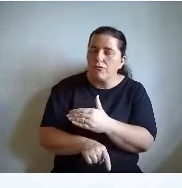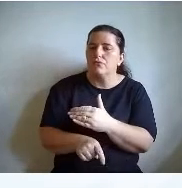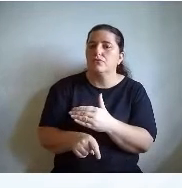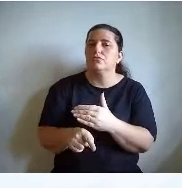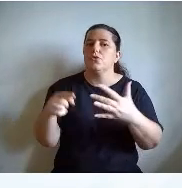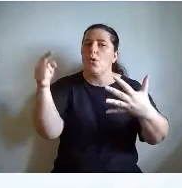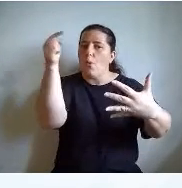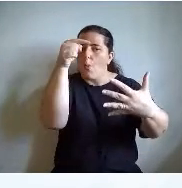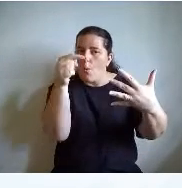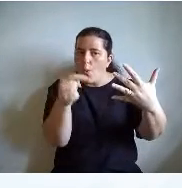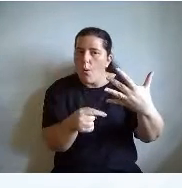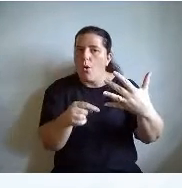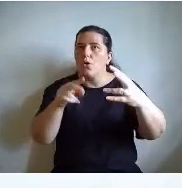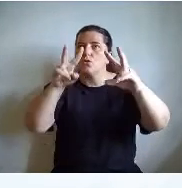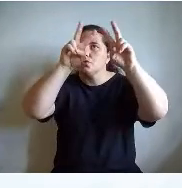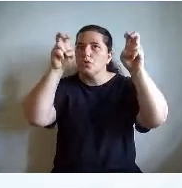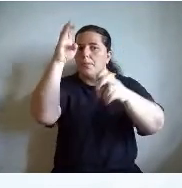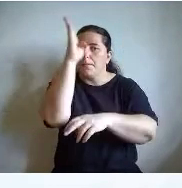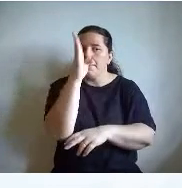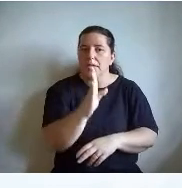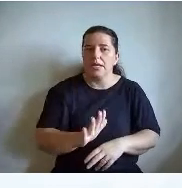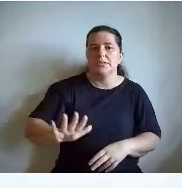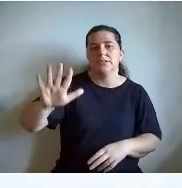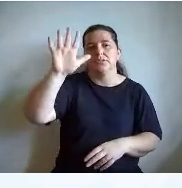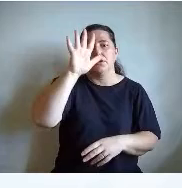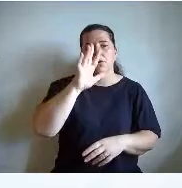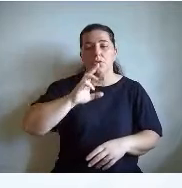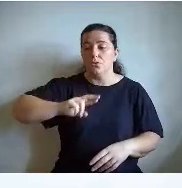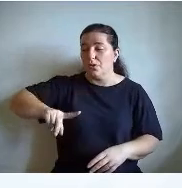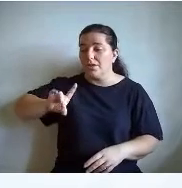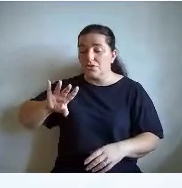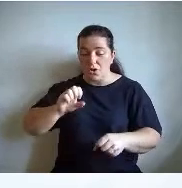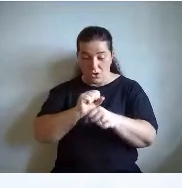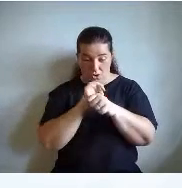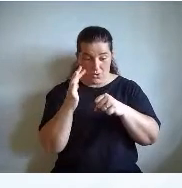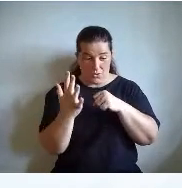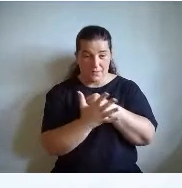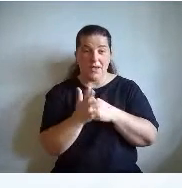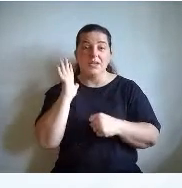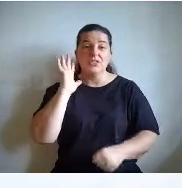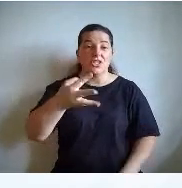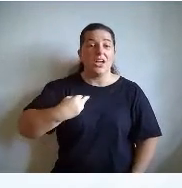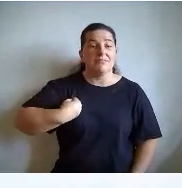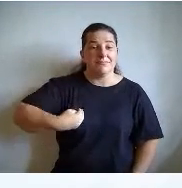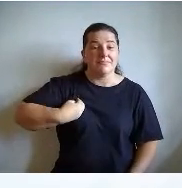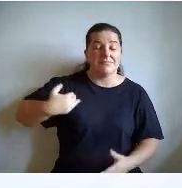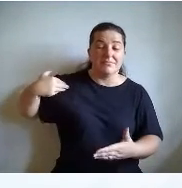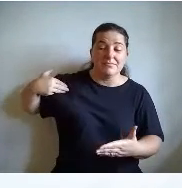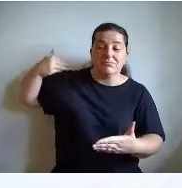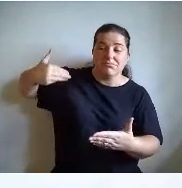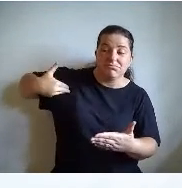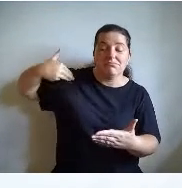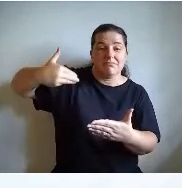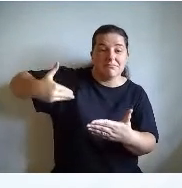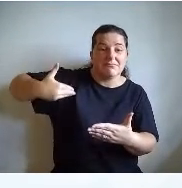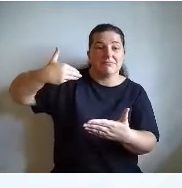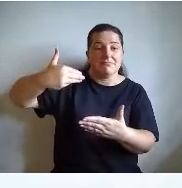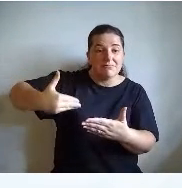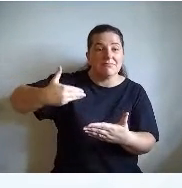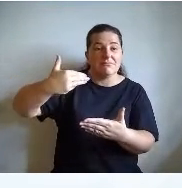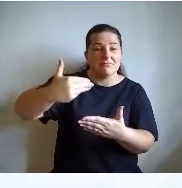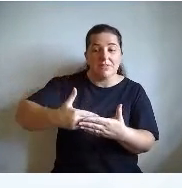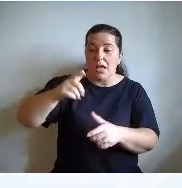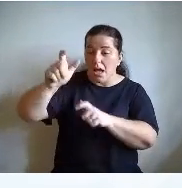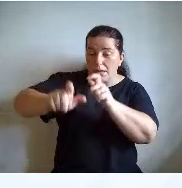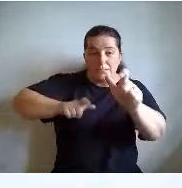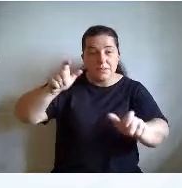ela não ganhou visibilidade só por causa do Covid, ela já estava aí a olhos nus, as pessoas,